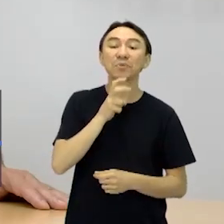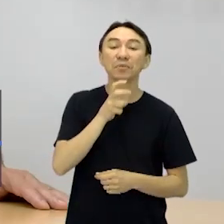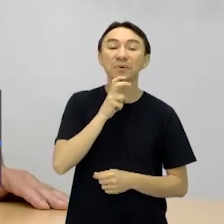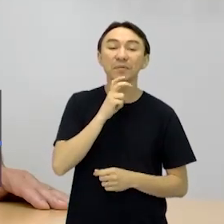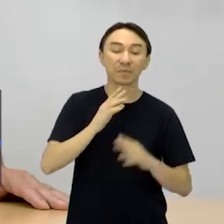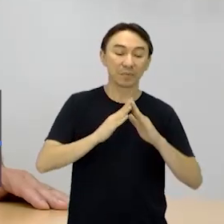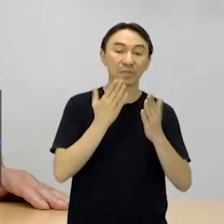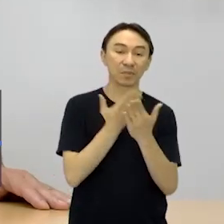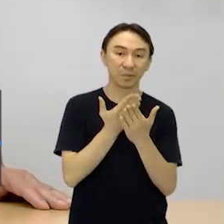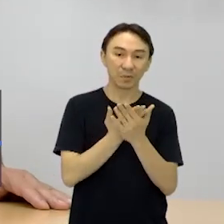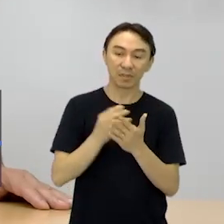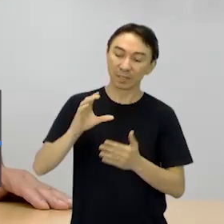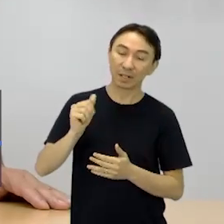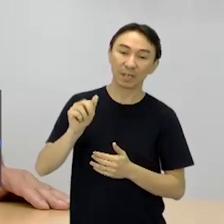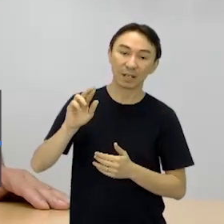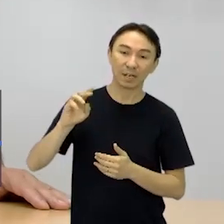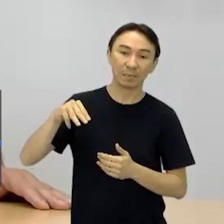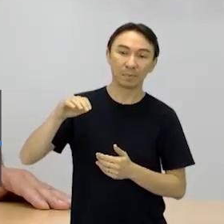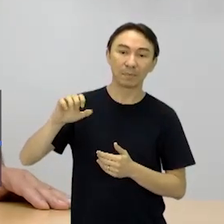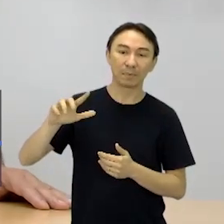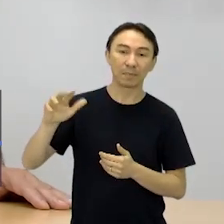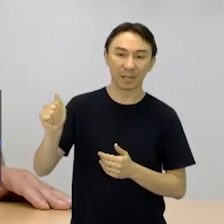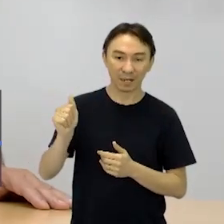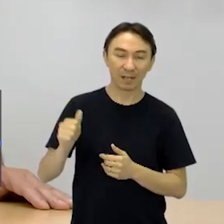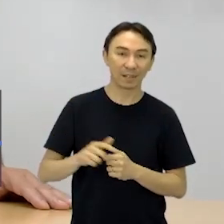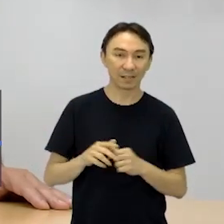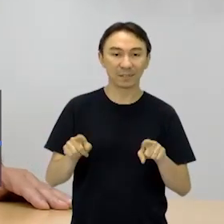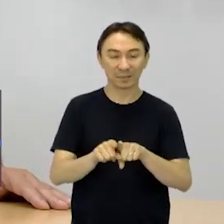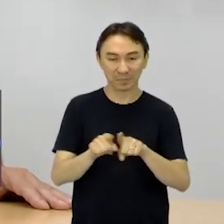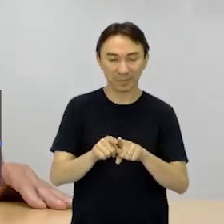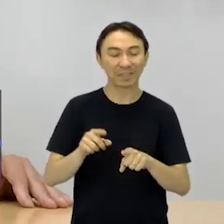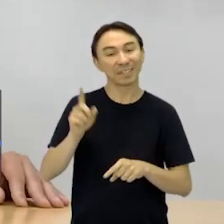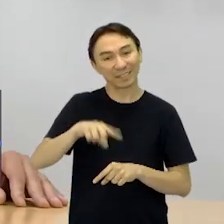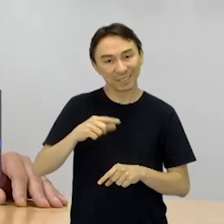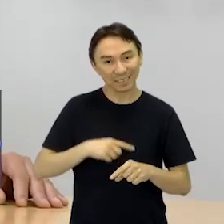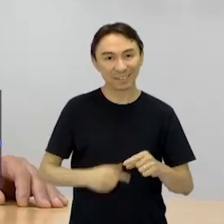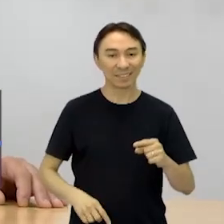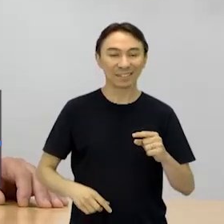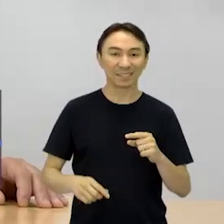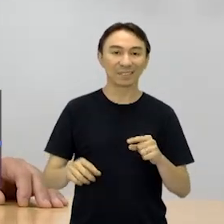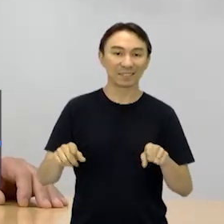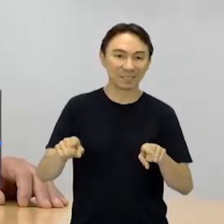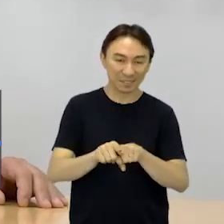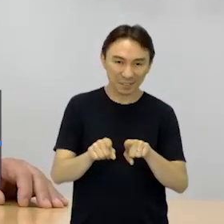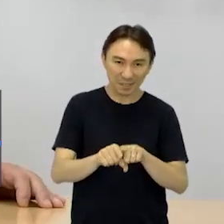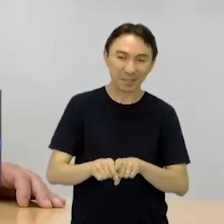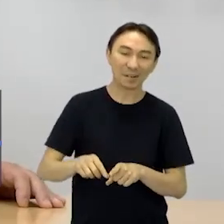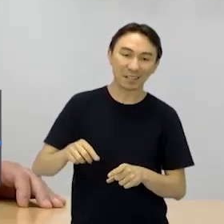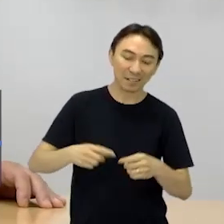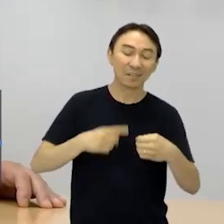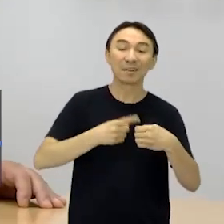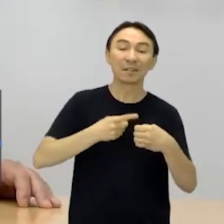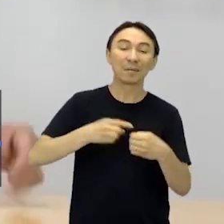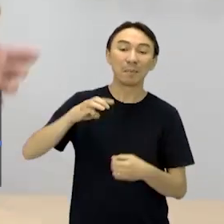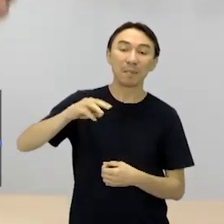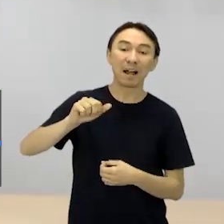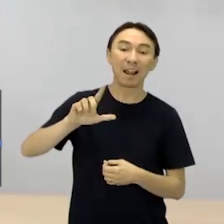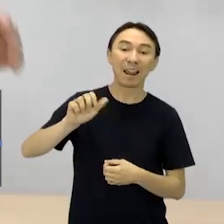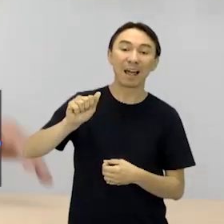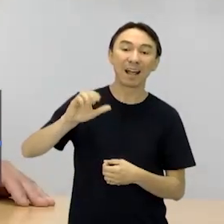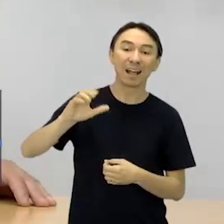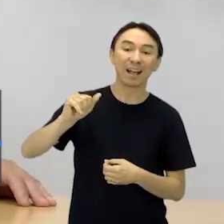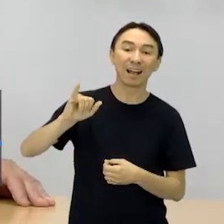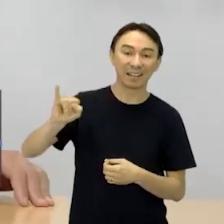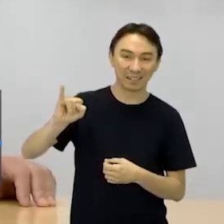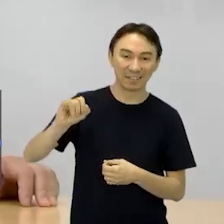de Taquaritinga e a Escola Estadual Galharini também de Maracaí. Um grande abraço a todos vocês e